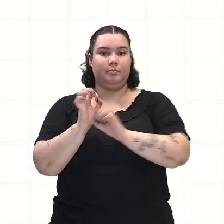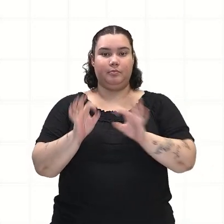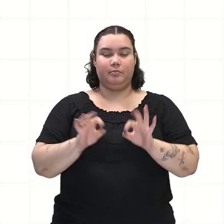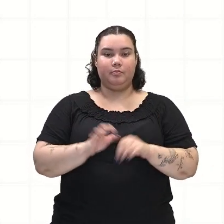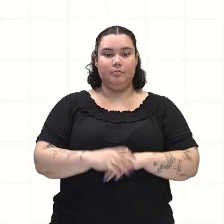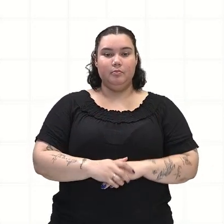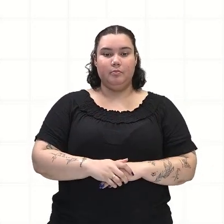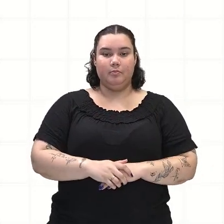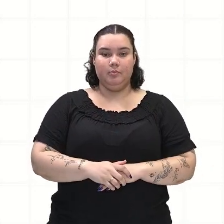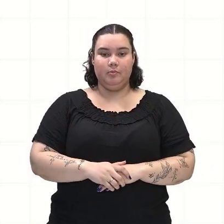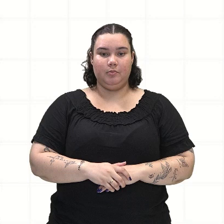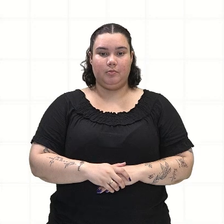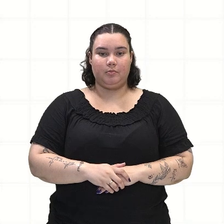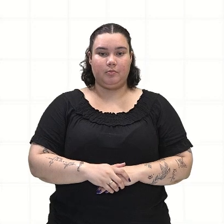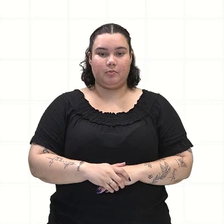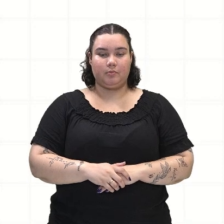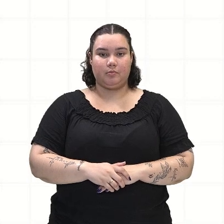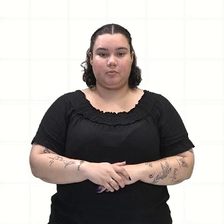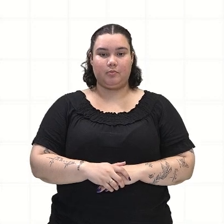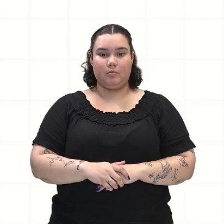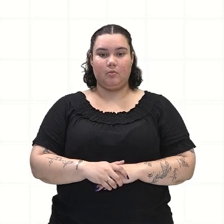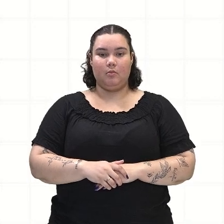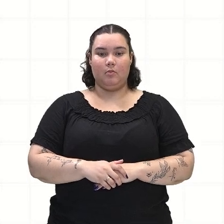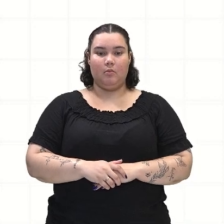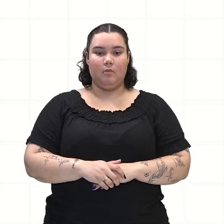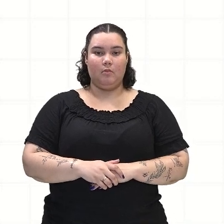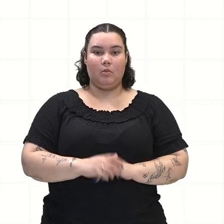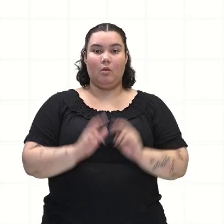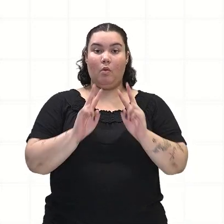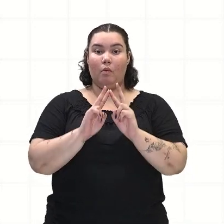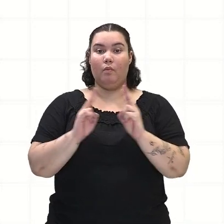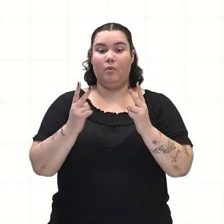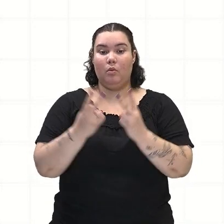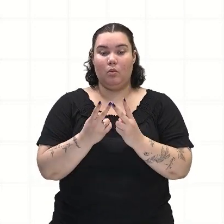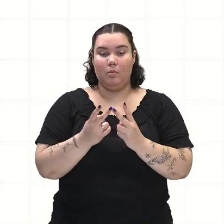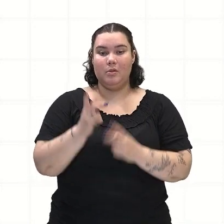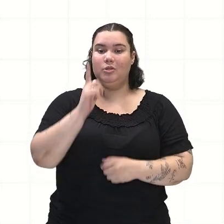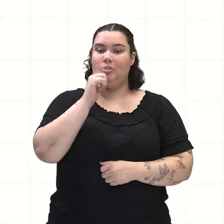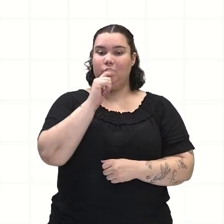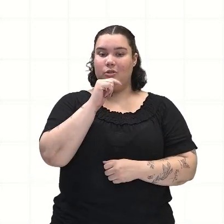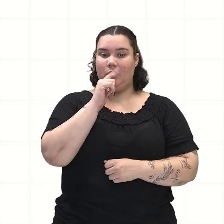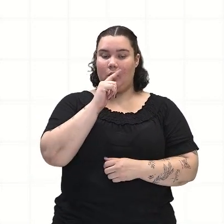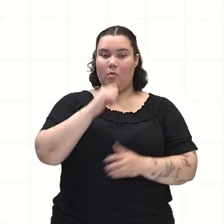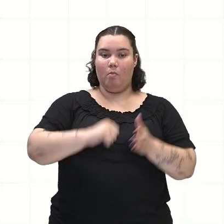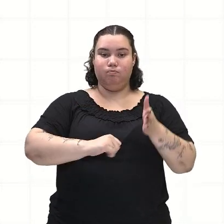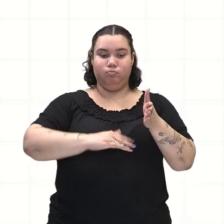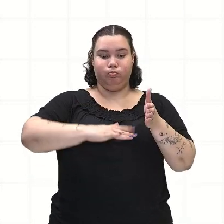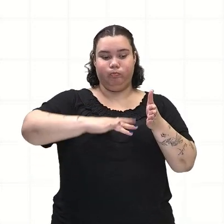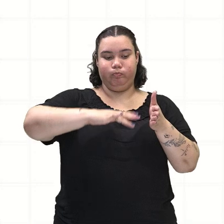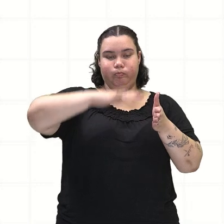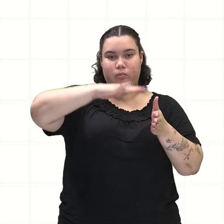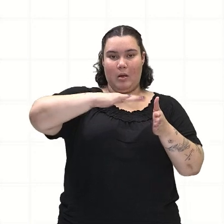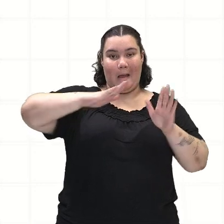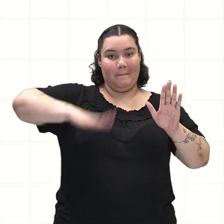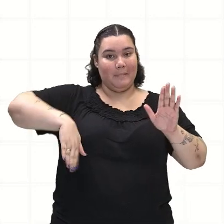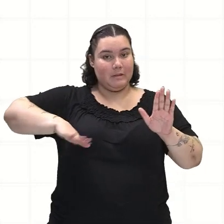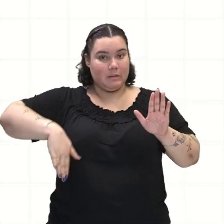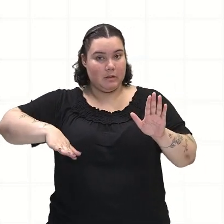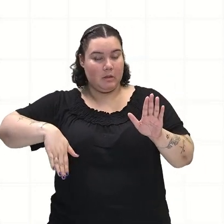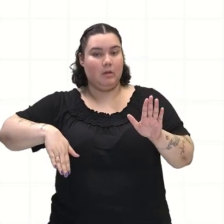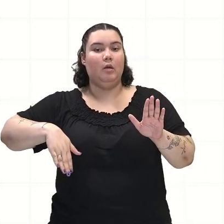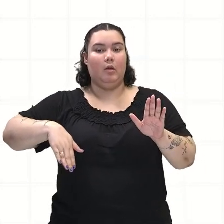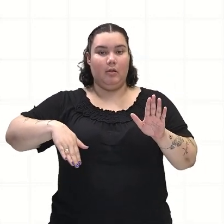unidades. Tranquilo? Então, o volume de água necessário para encher completamente a